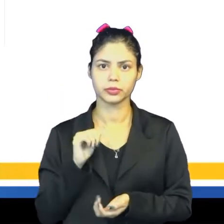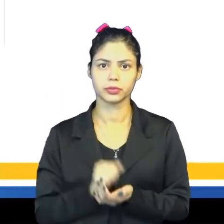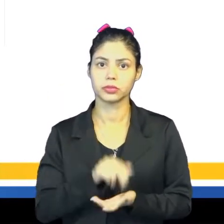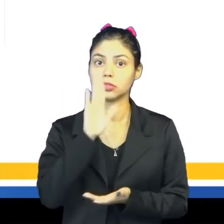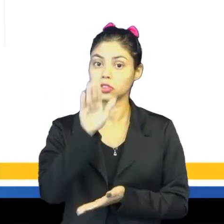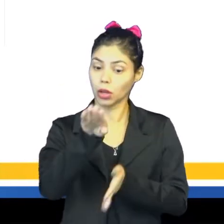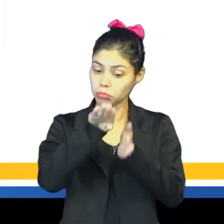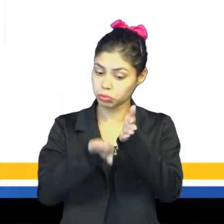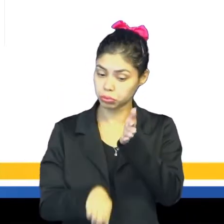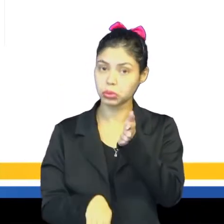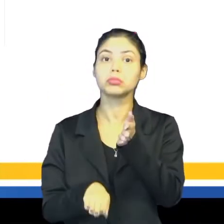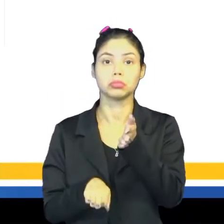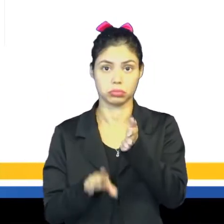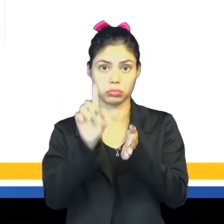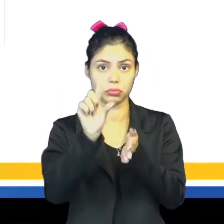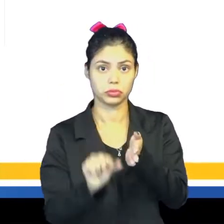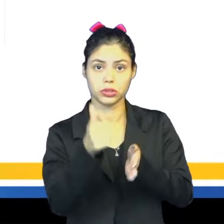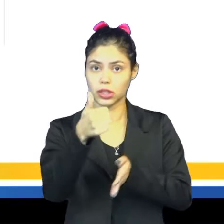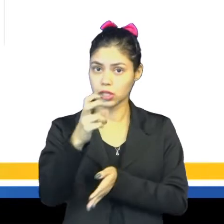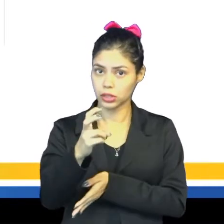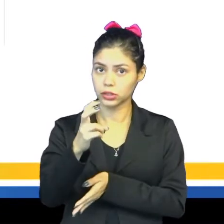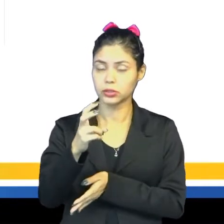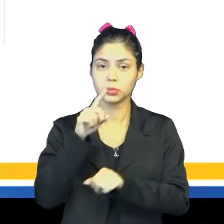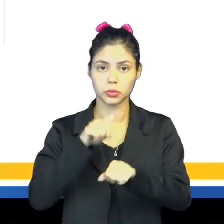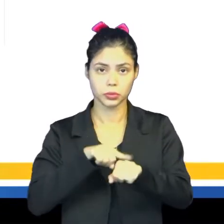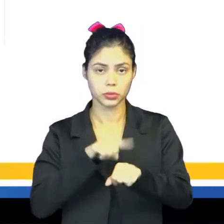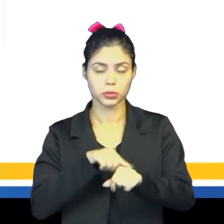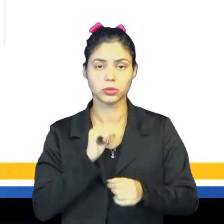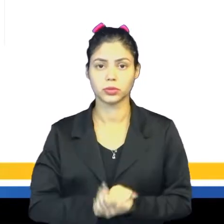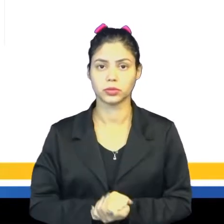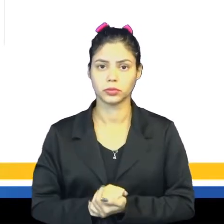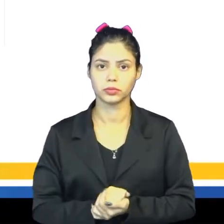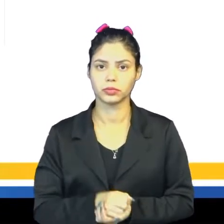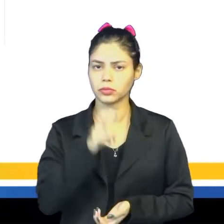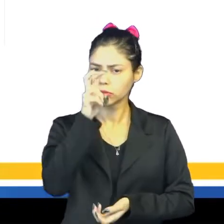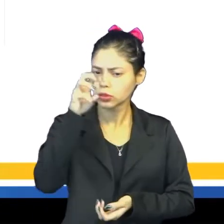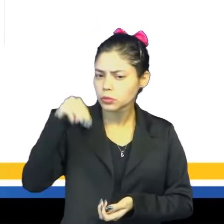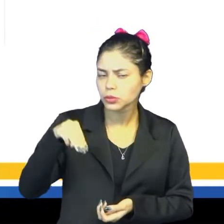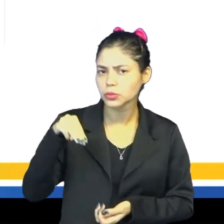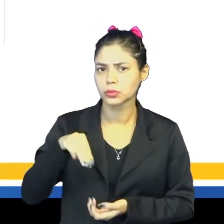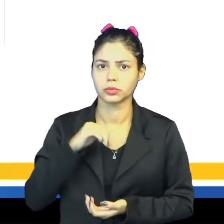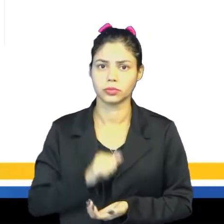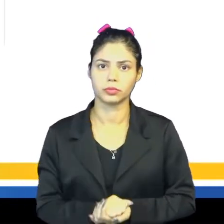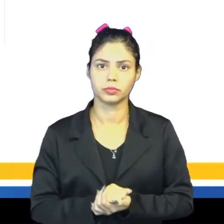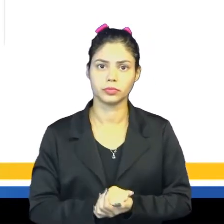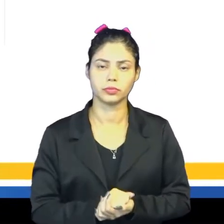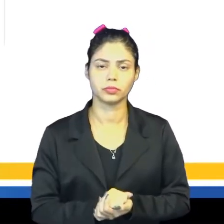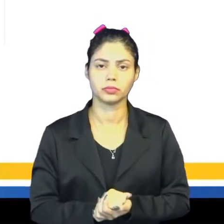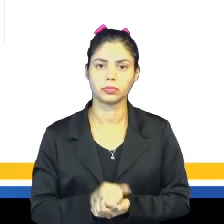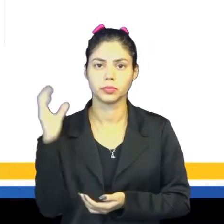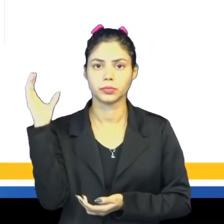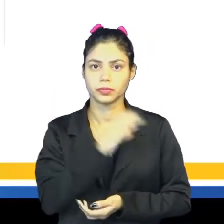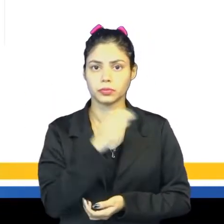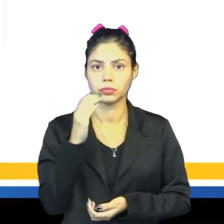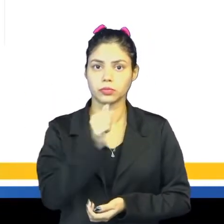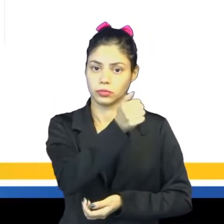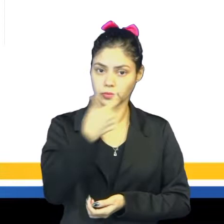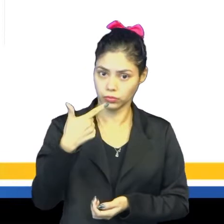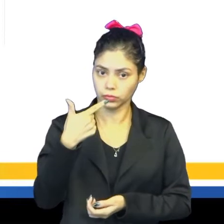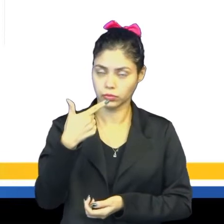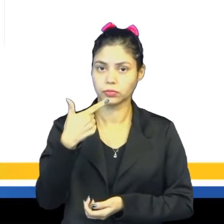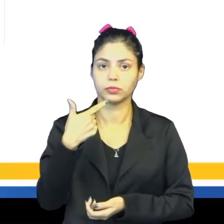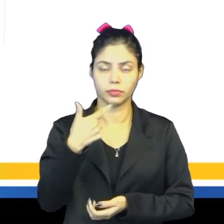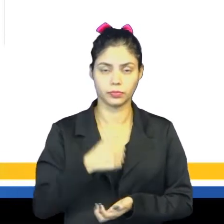já baixaria, 15 minutos por hora. 5 minutos, velocidade